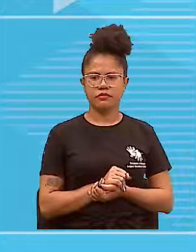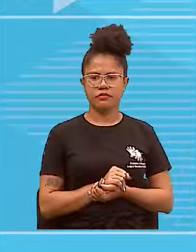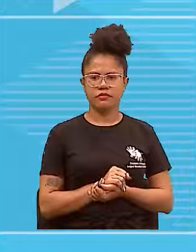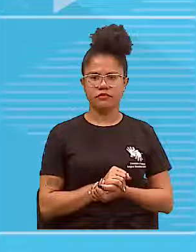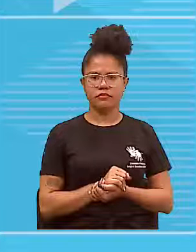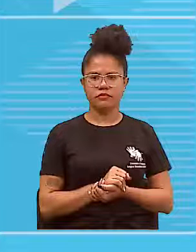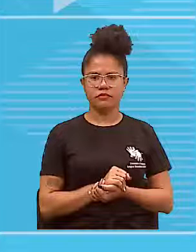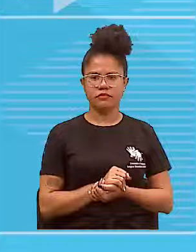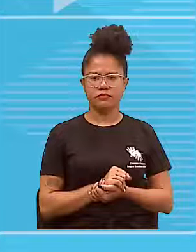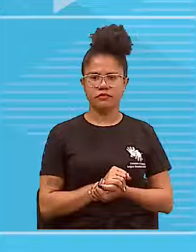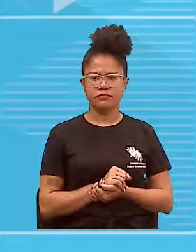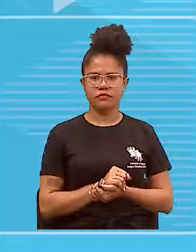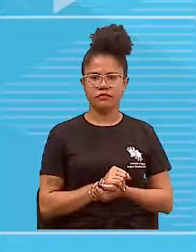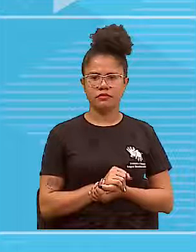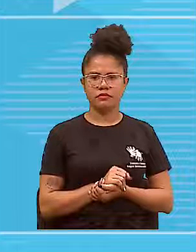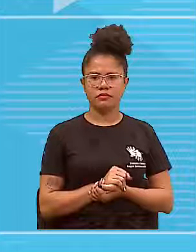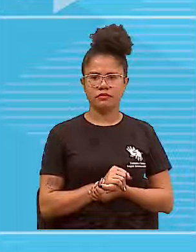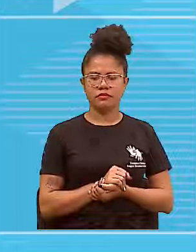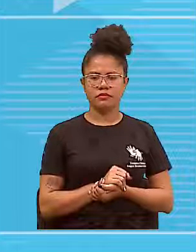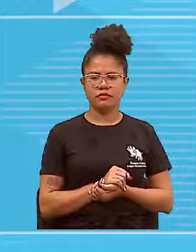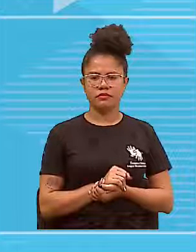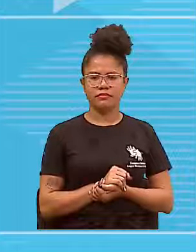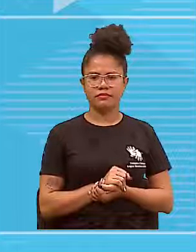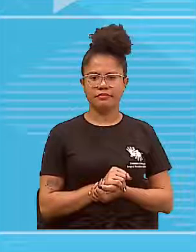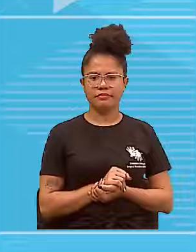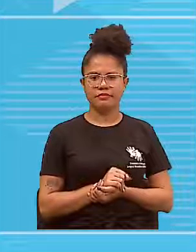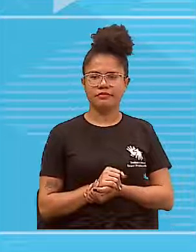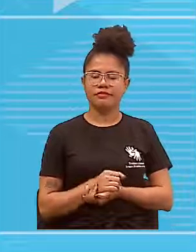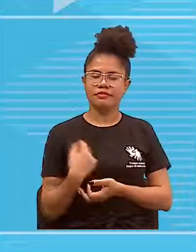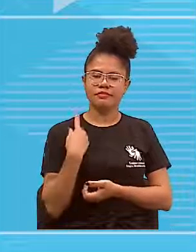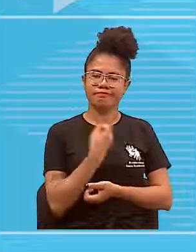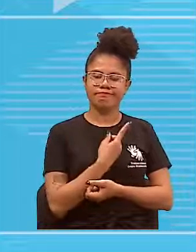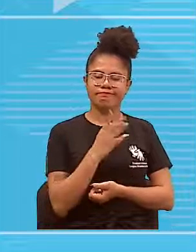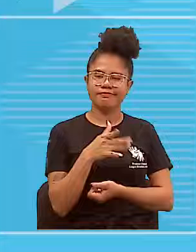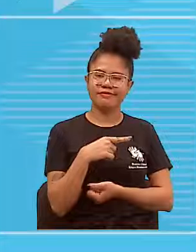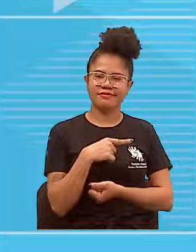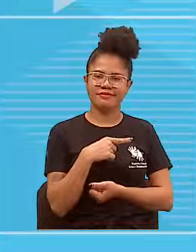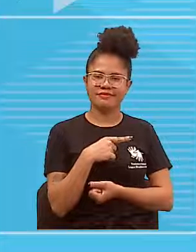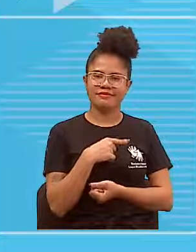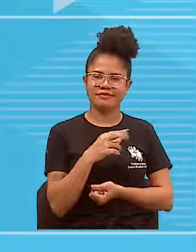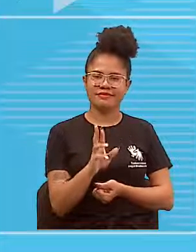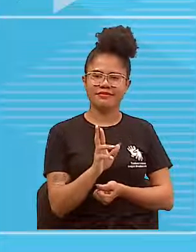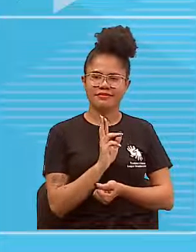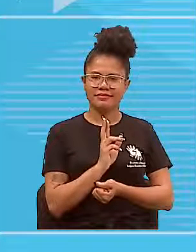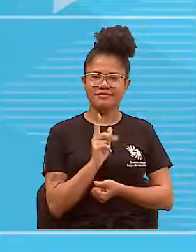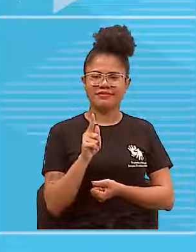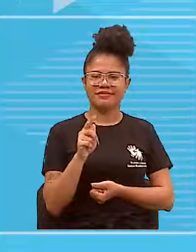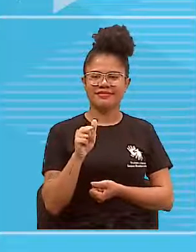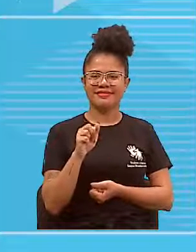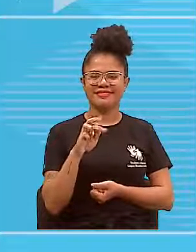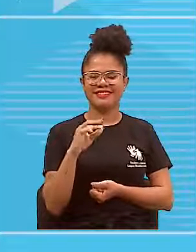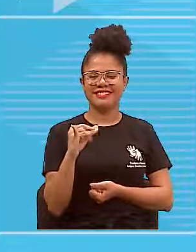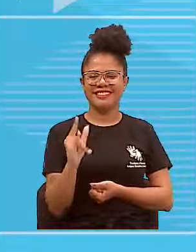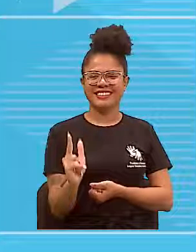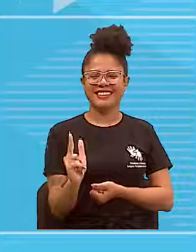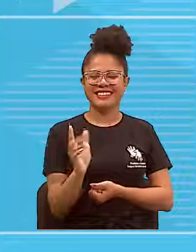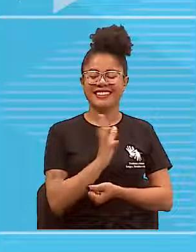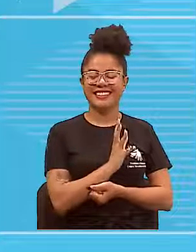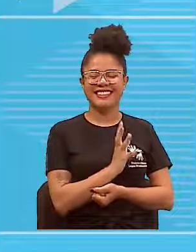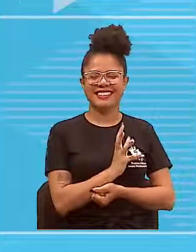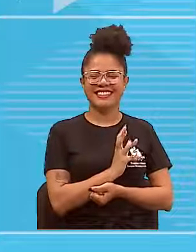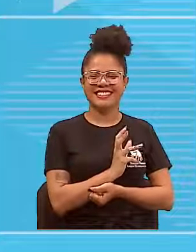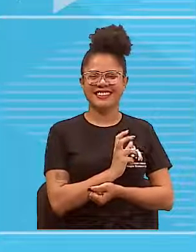Olha só, Joyce, nós estamos aqui com a participação, Gabriel, André, amo